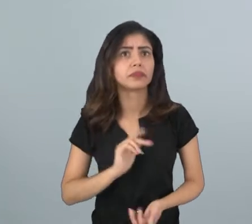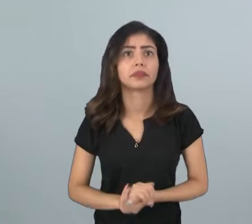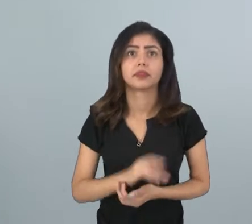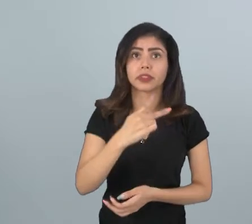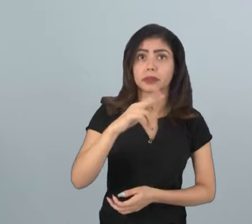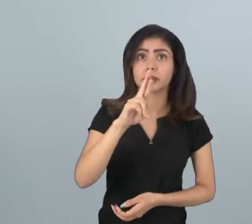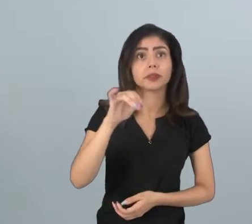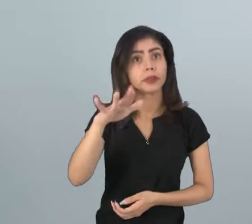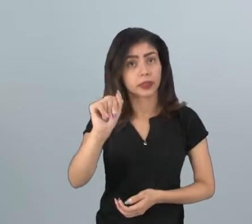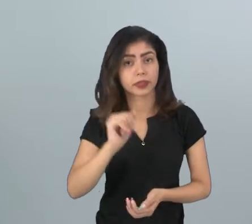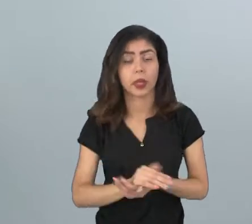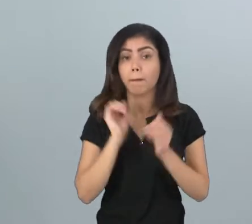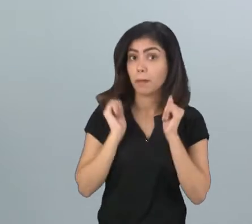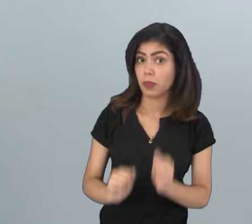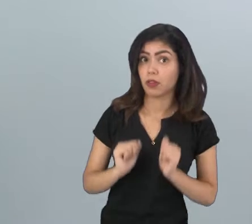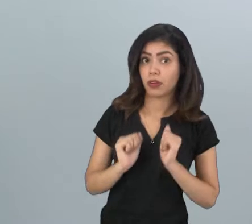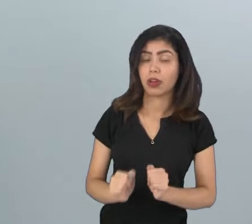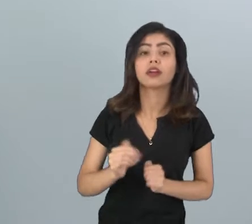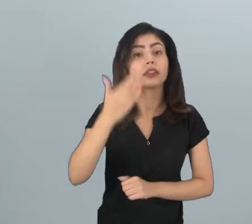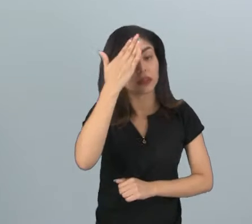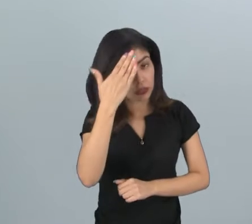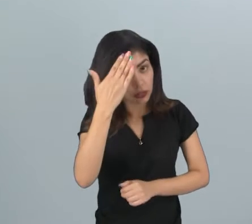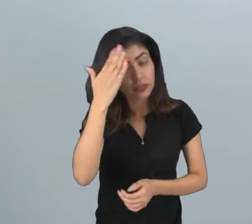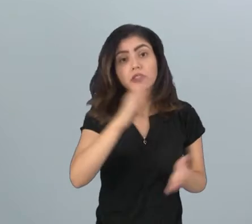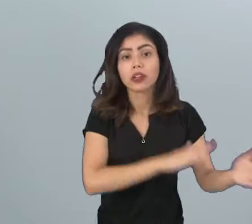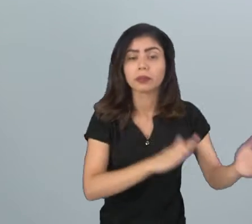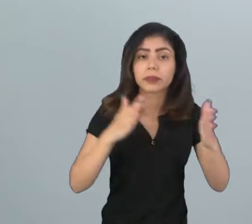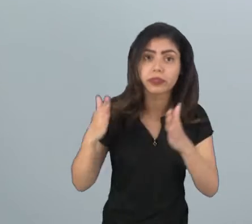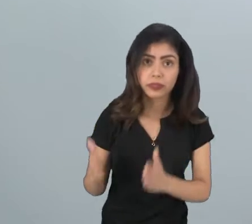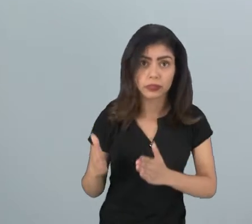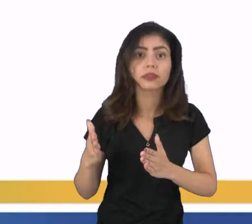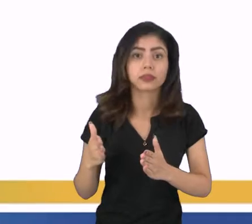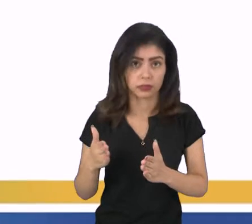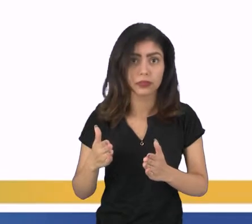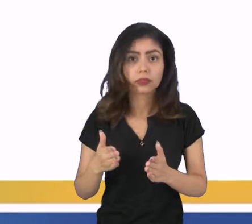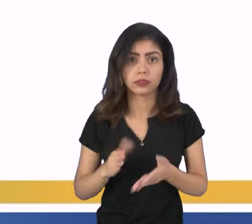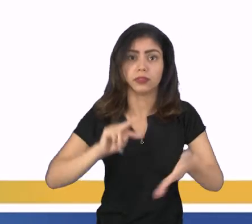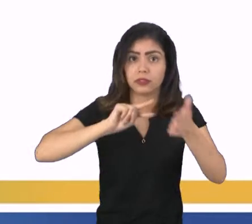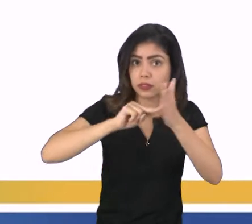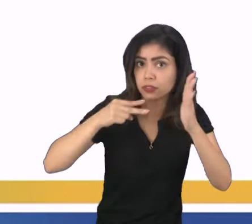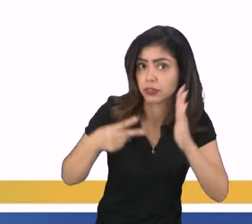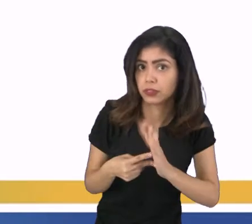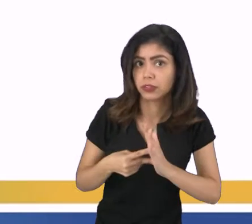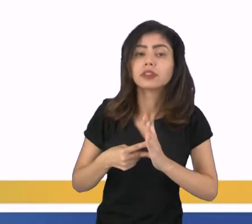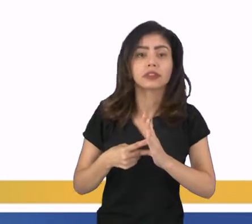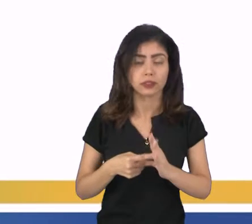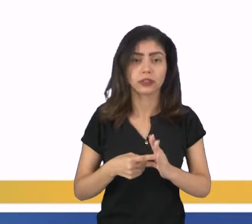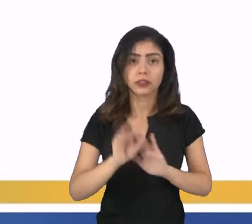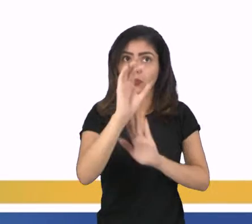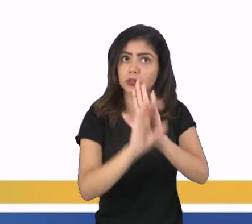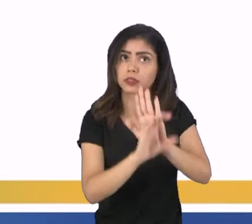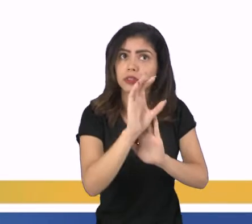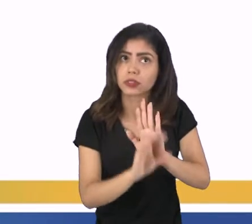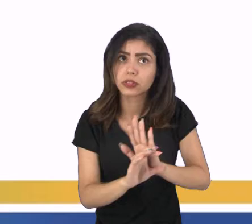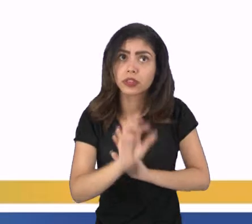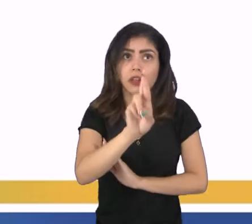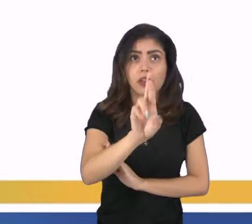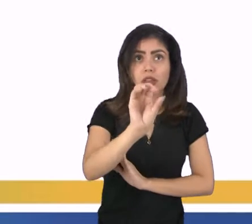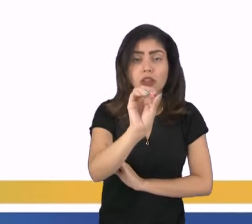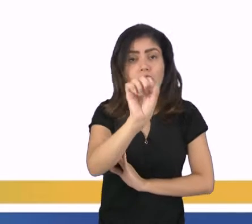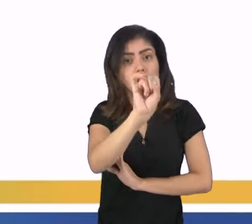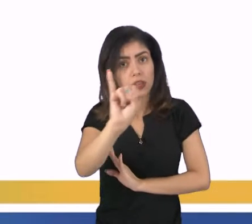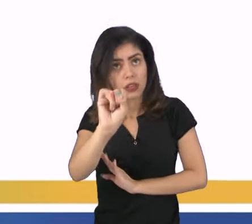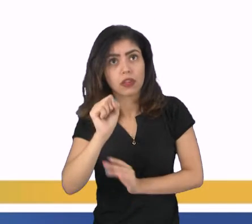as permanências podem ser entendidas a partir da significativa definição de Rossi,